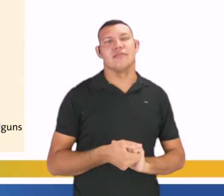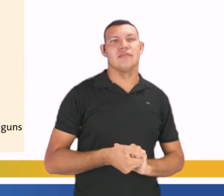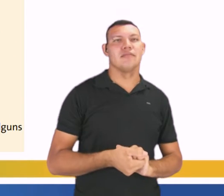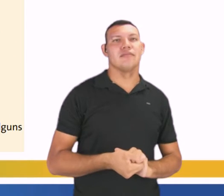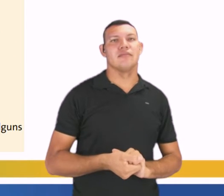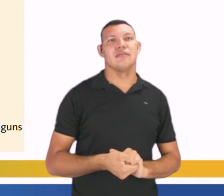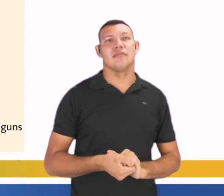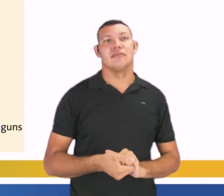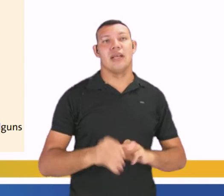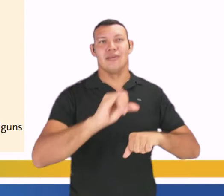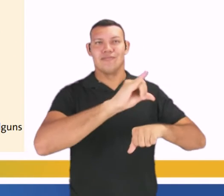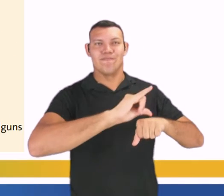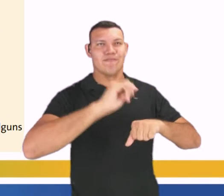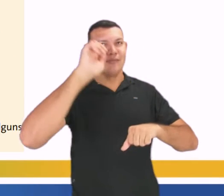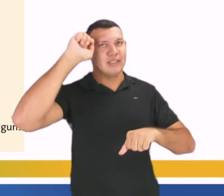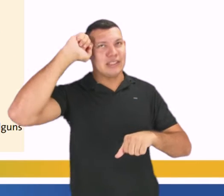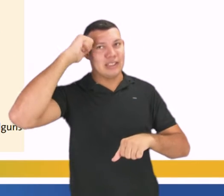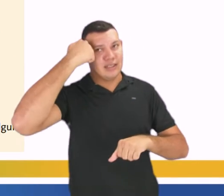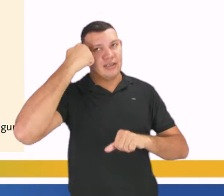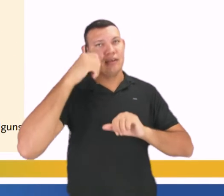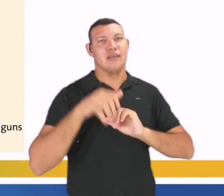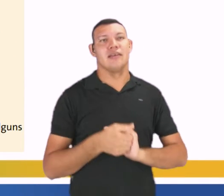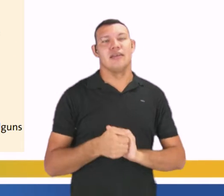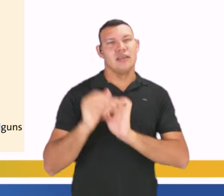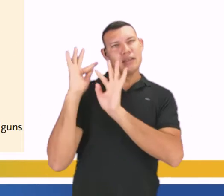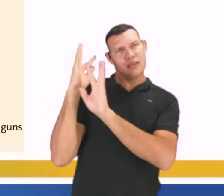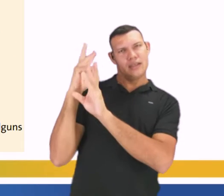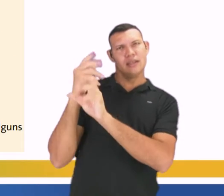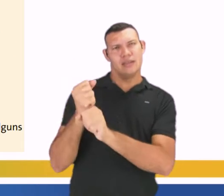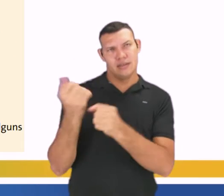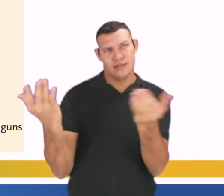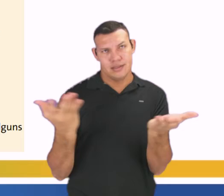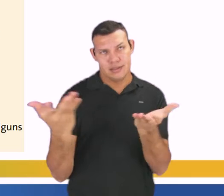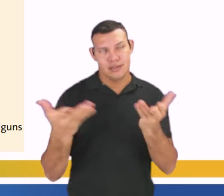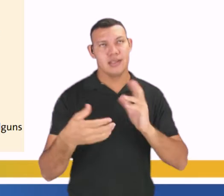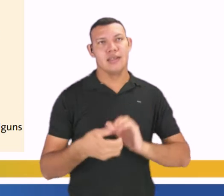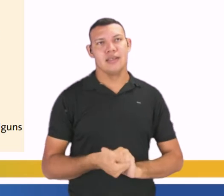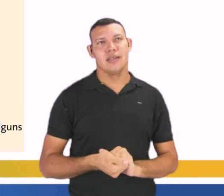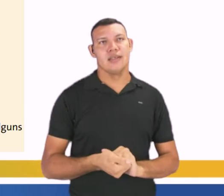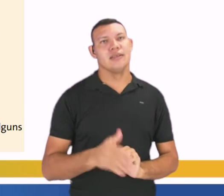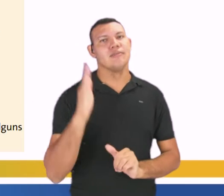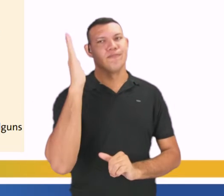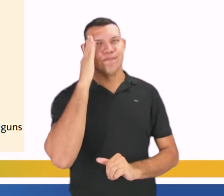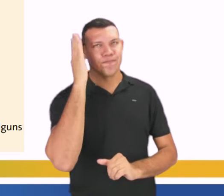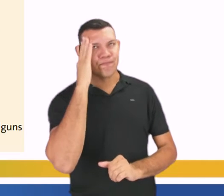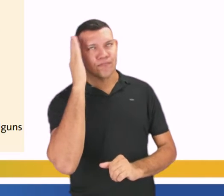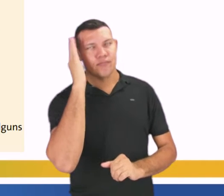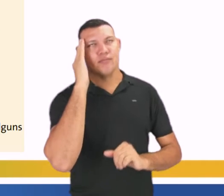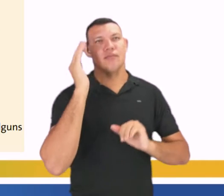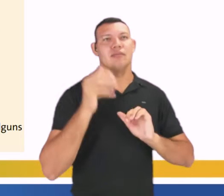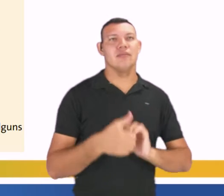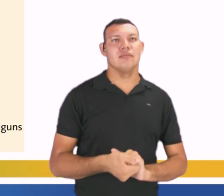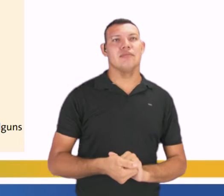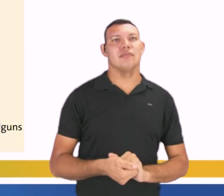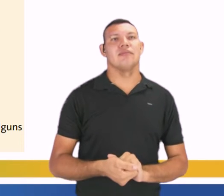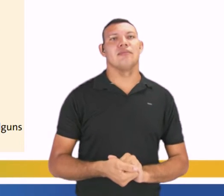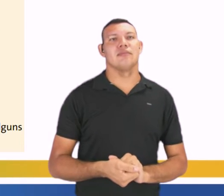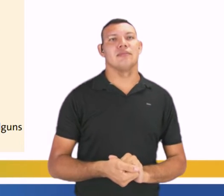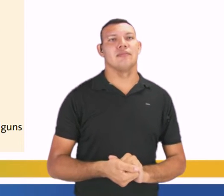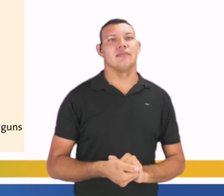Quanto ao petróleo, gente, vamos fazer uma revisada aqui, que, como você já sabe, o petróleo ele tem